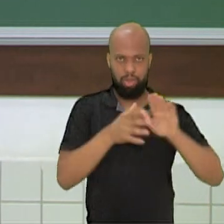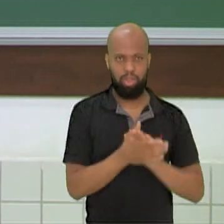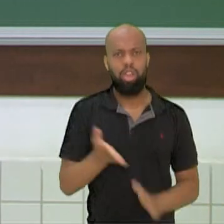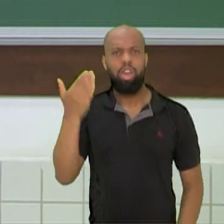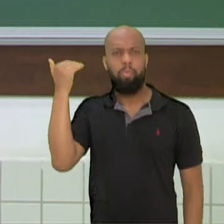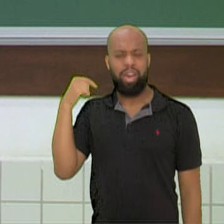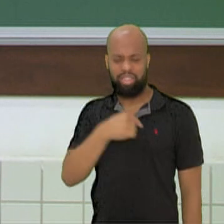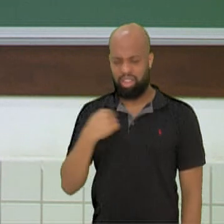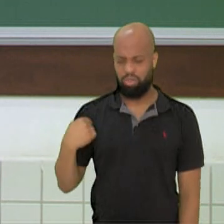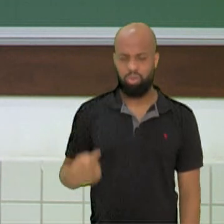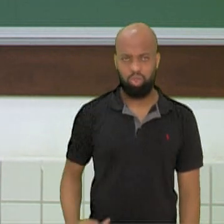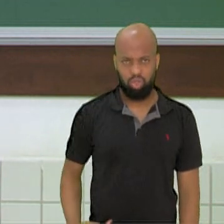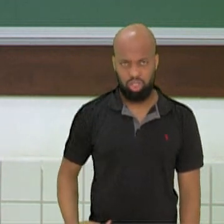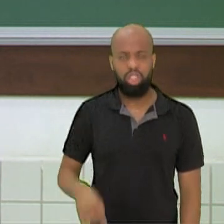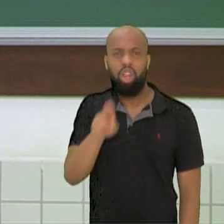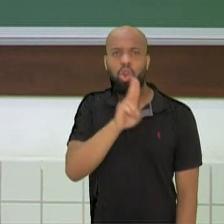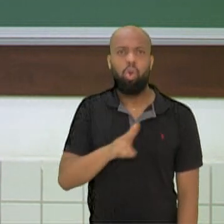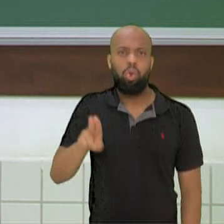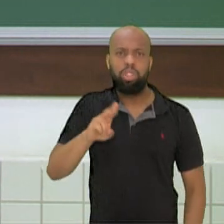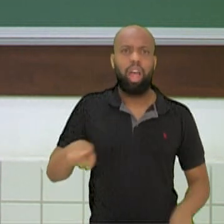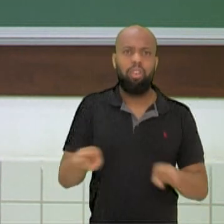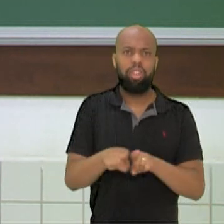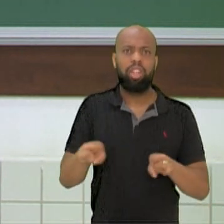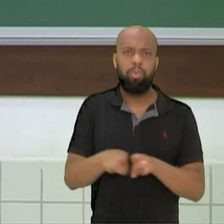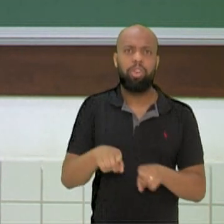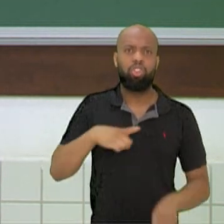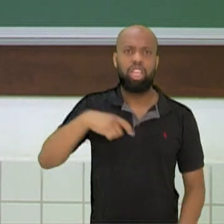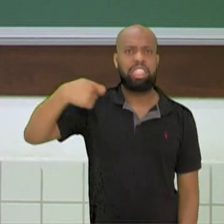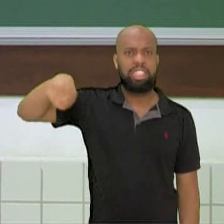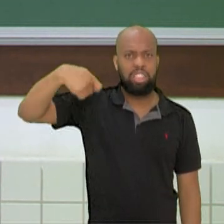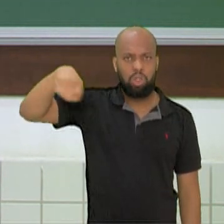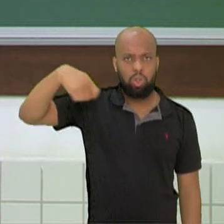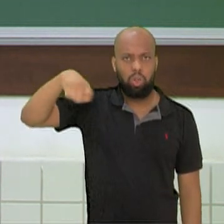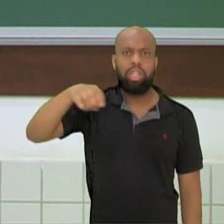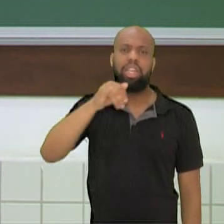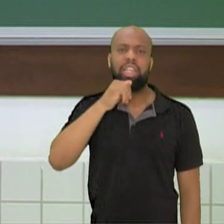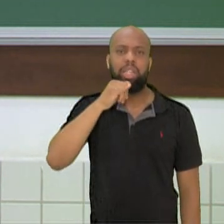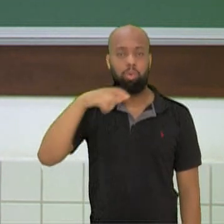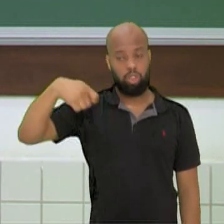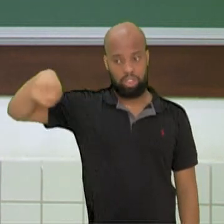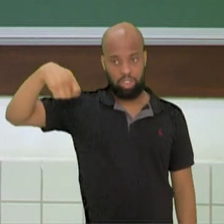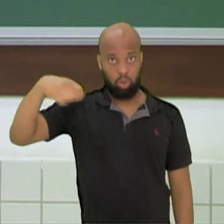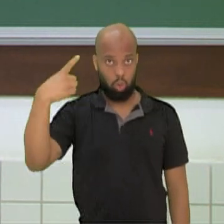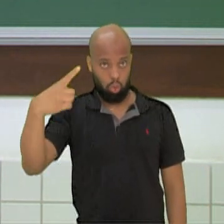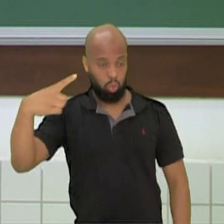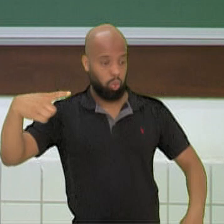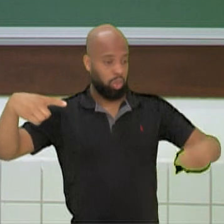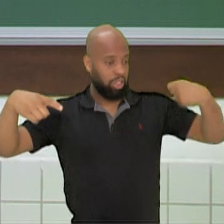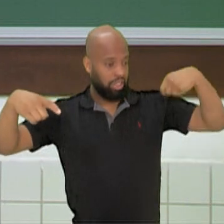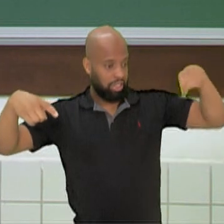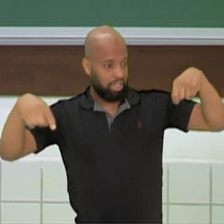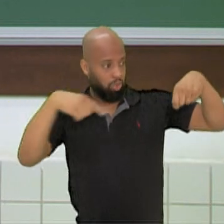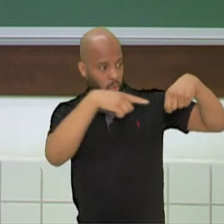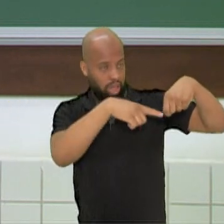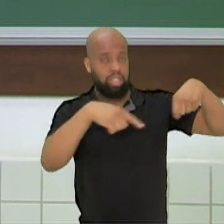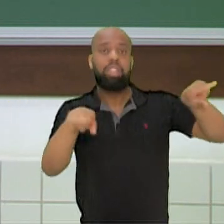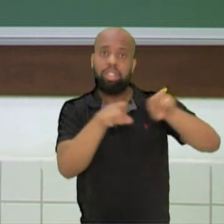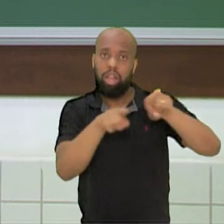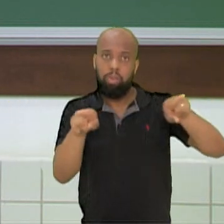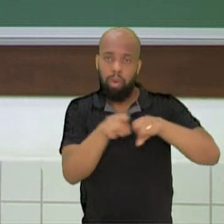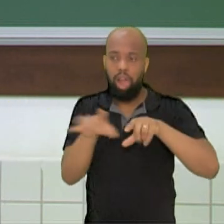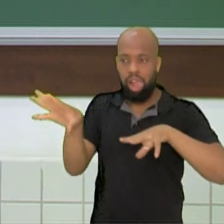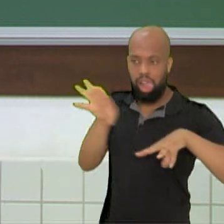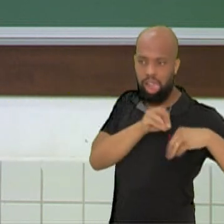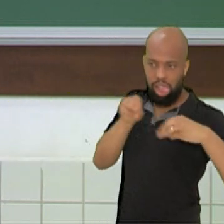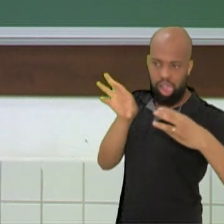já utilizavam isso com sinos bem afinados, onde você vibrava um sino e por ressonância você fazia com que